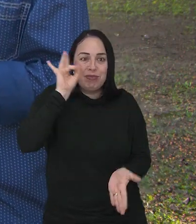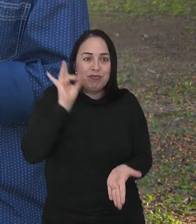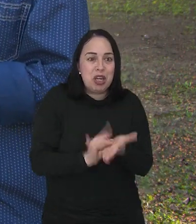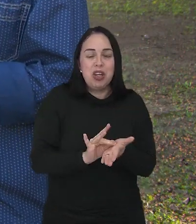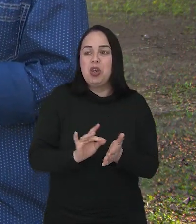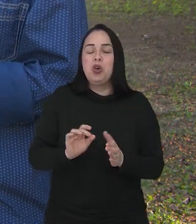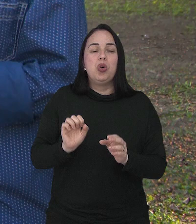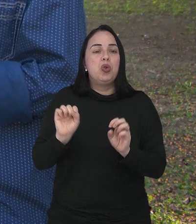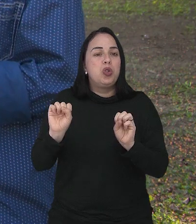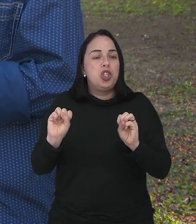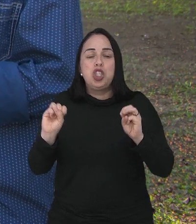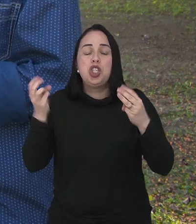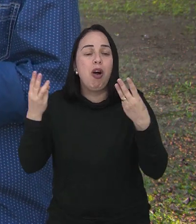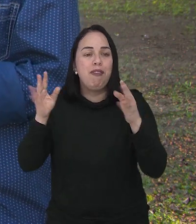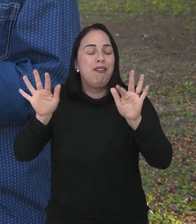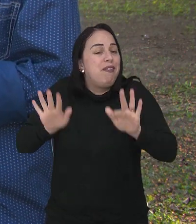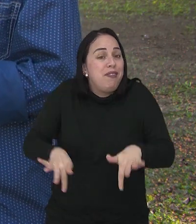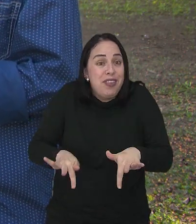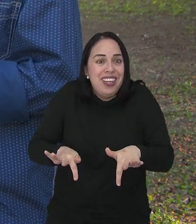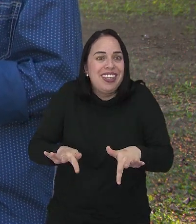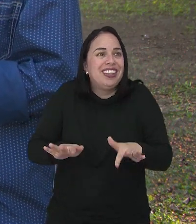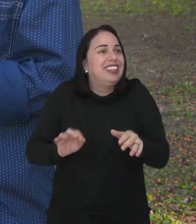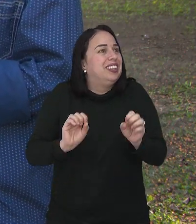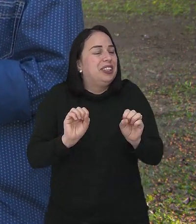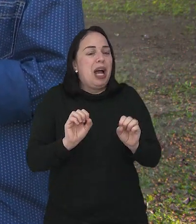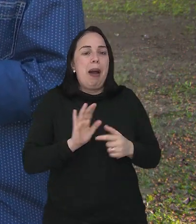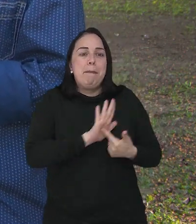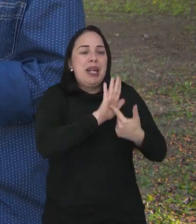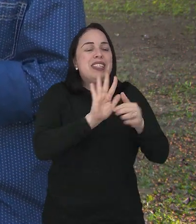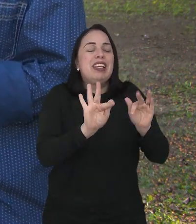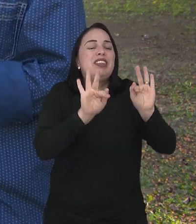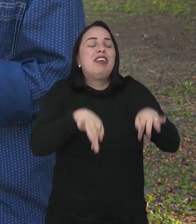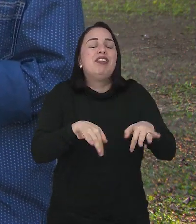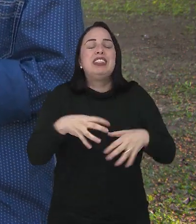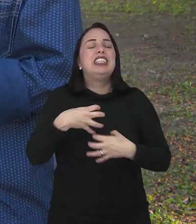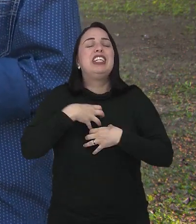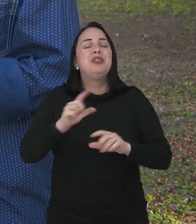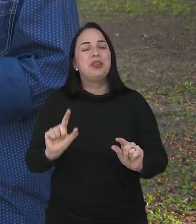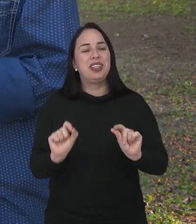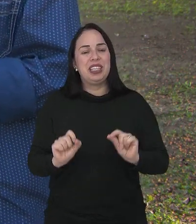show do Cena de Mulher, um fim de uma apresentação, como que é essa sensação?